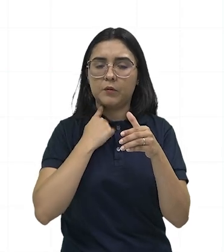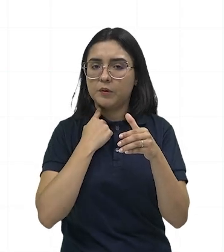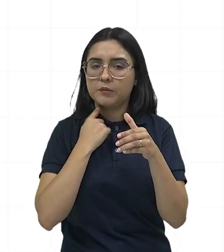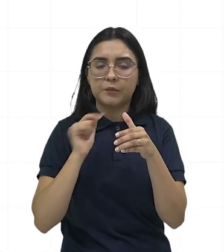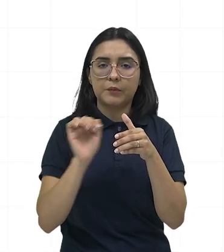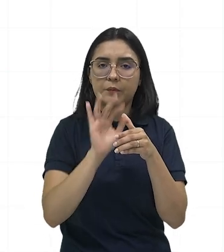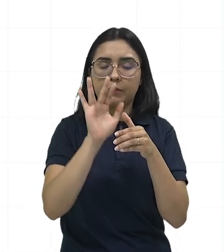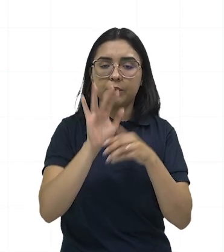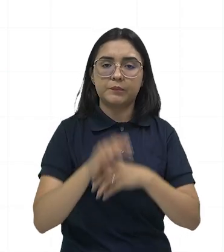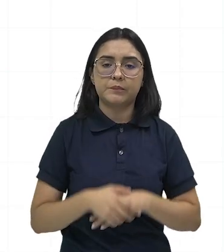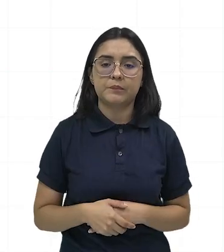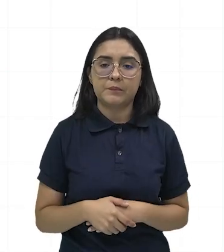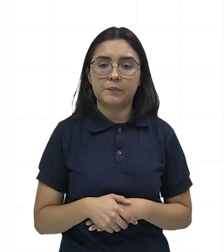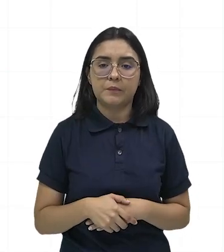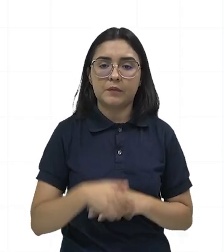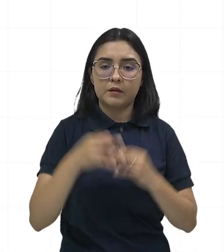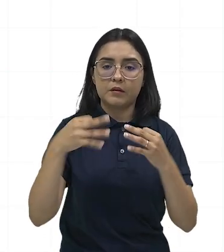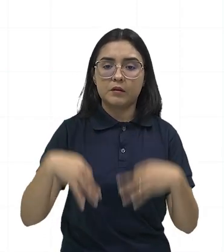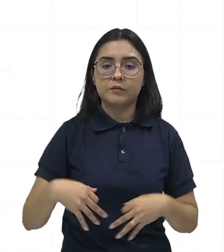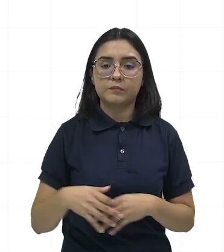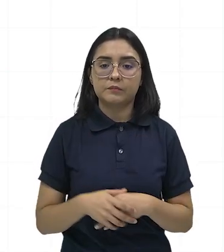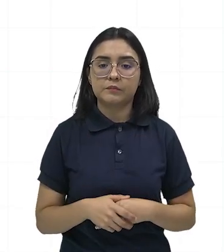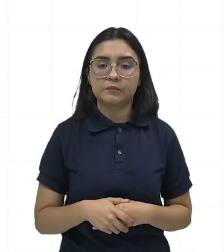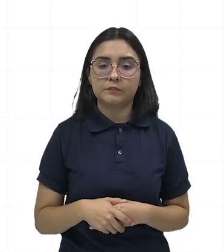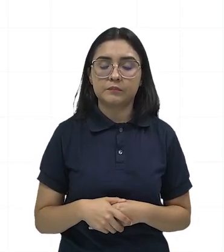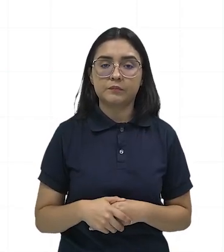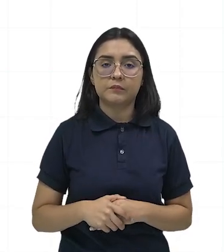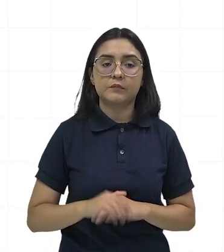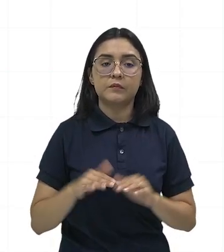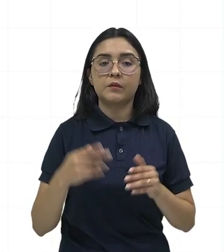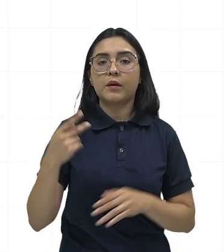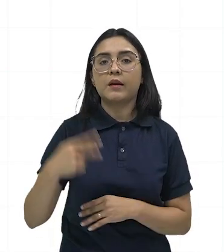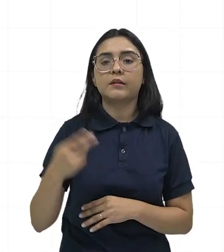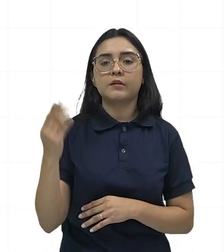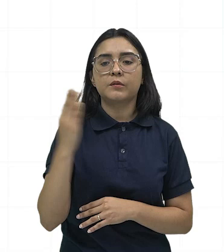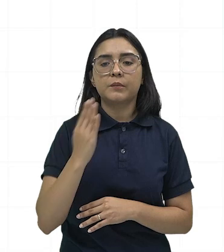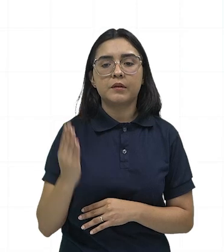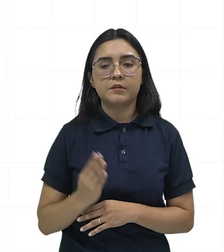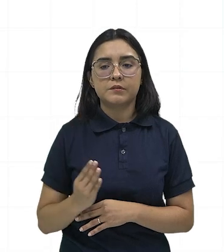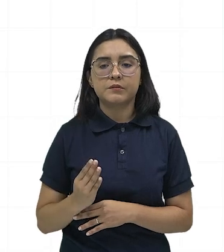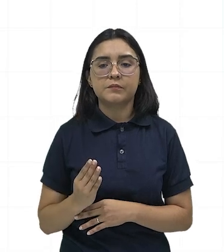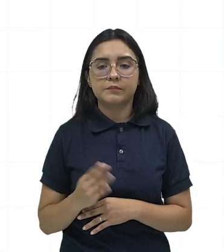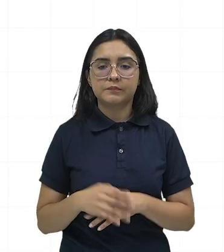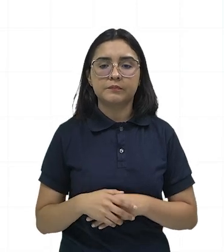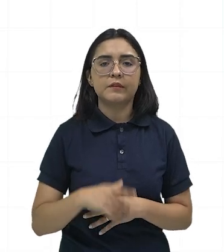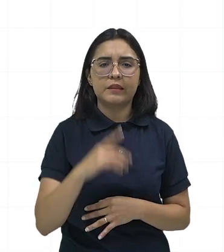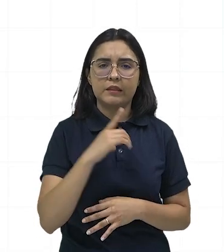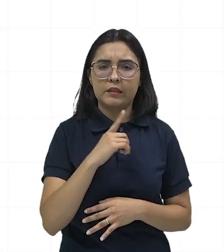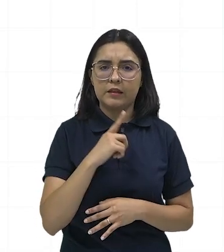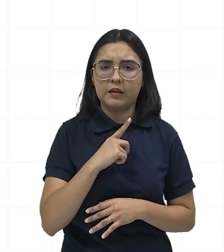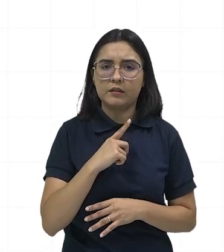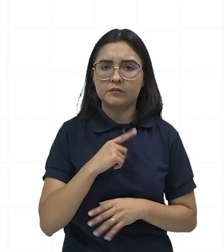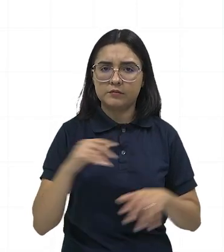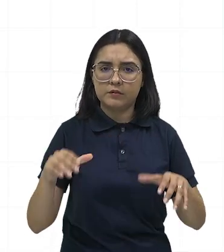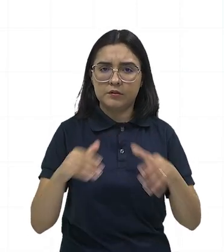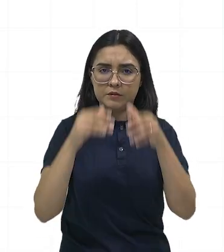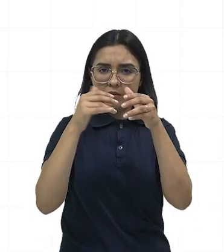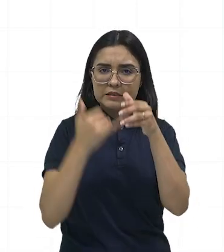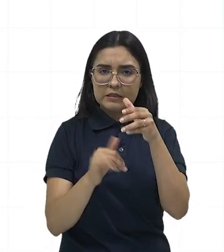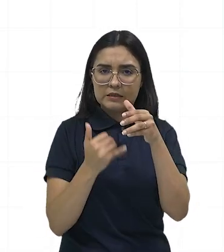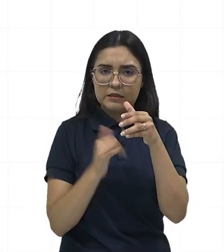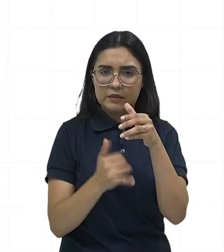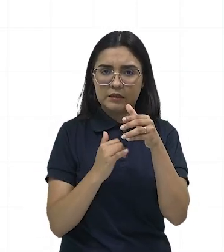sendo emitidos, certo? E no Brasil, o que nós temos, né, de usinas nucleares?